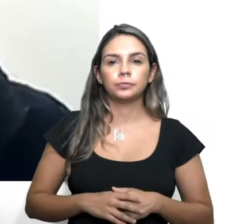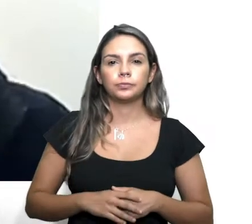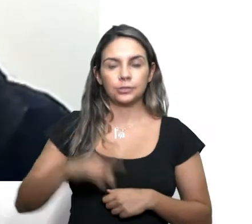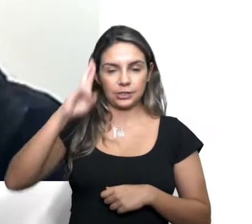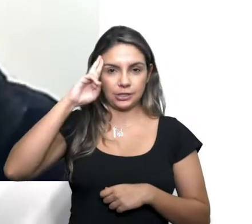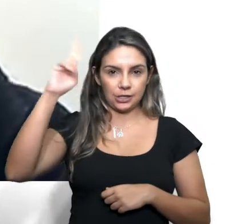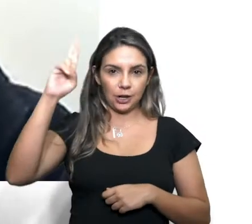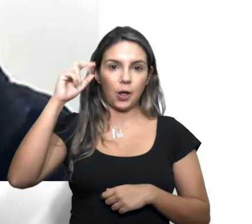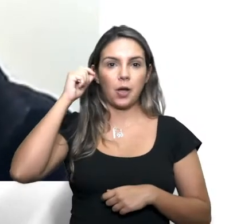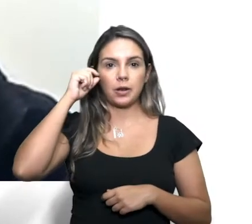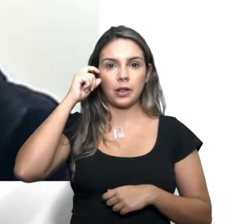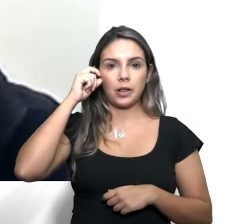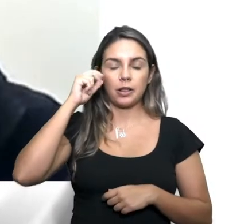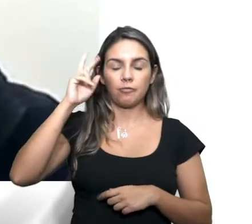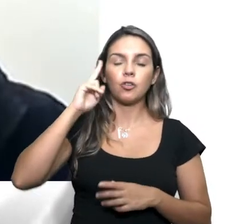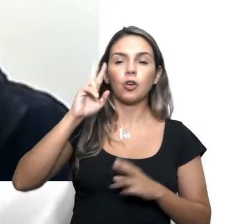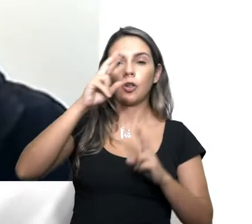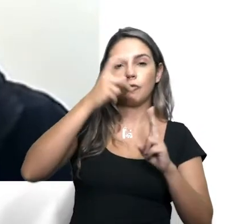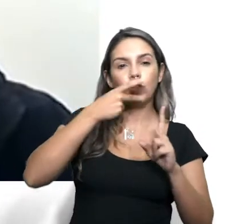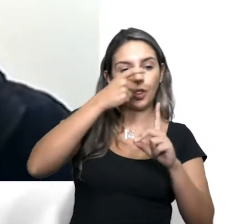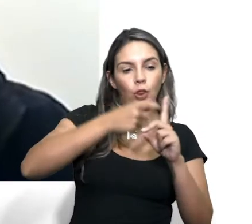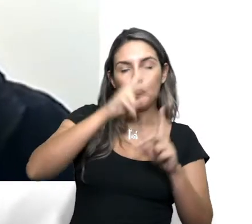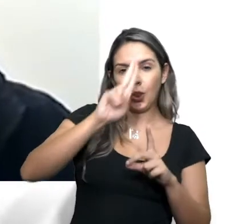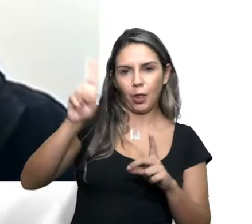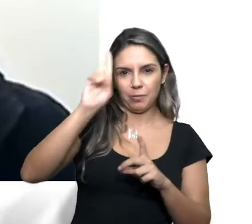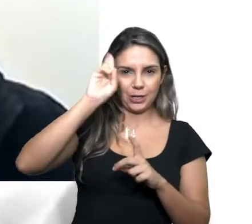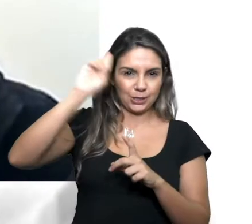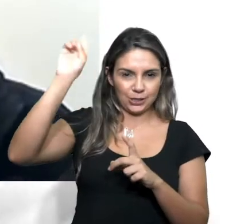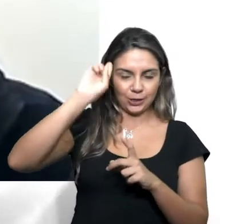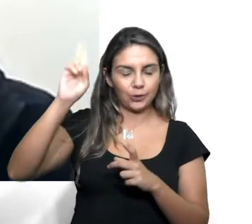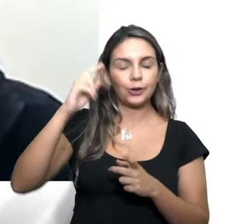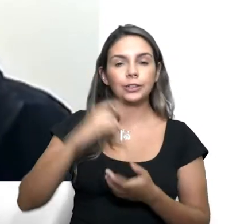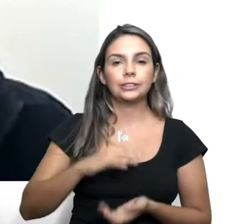senhora Wolf, senhora Bausch, uma homenagem à Pina